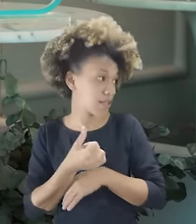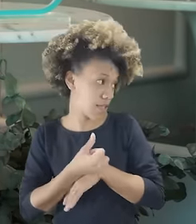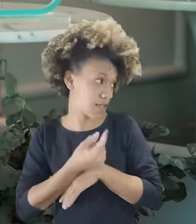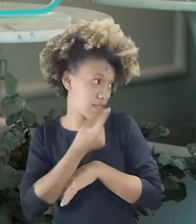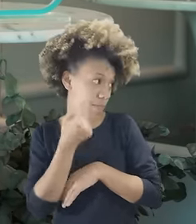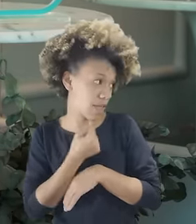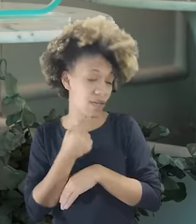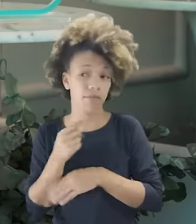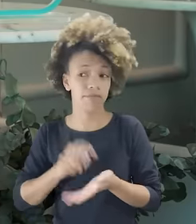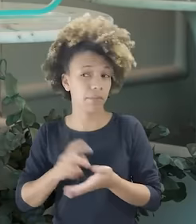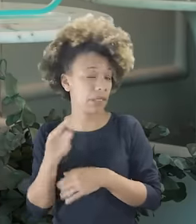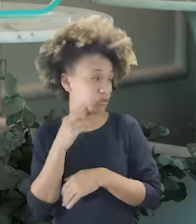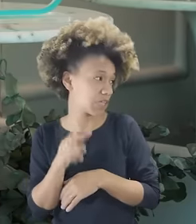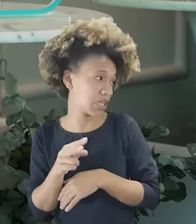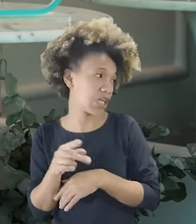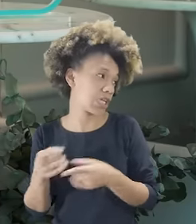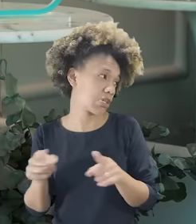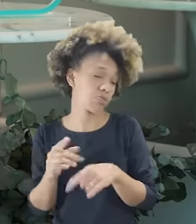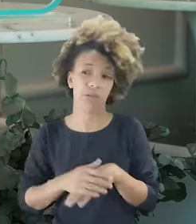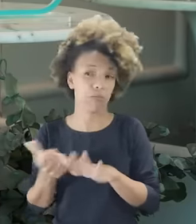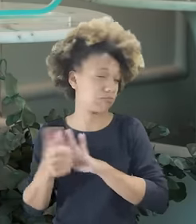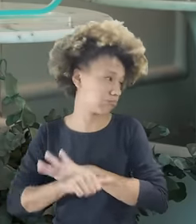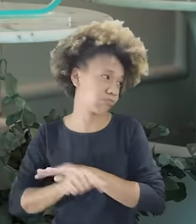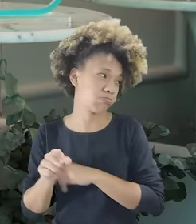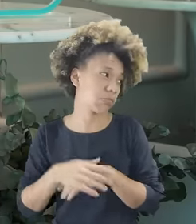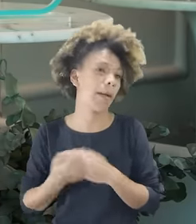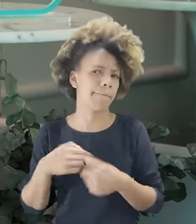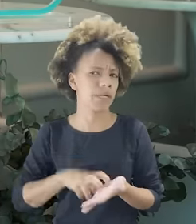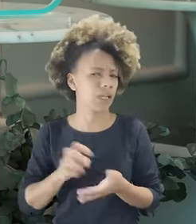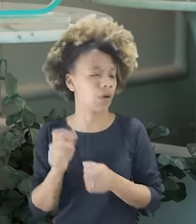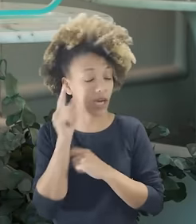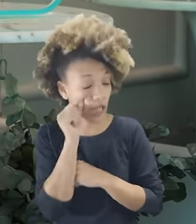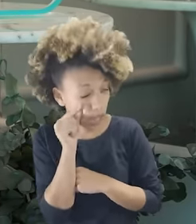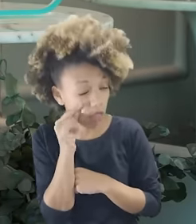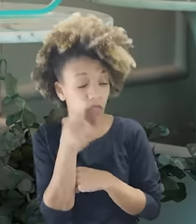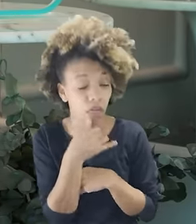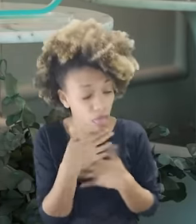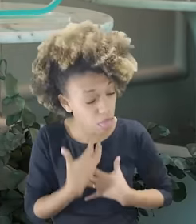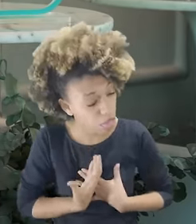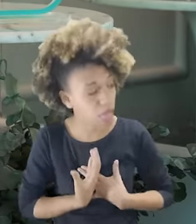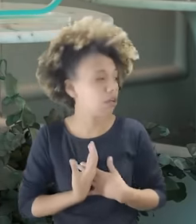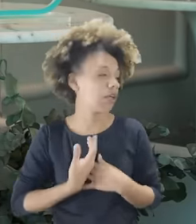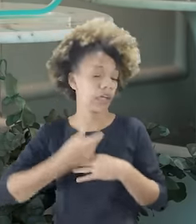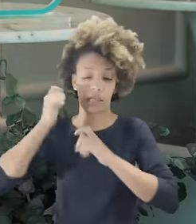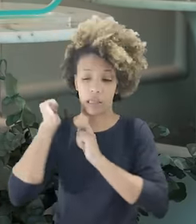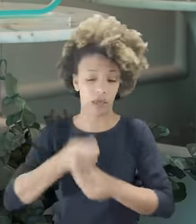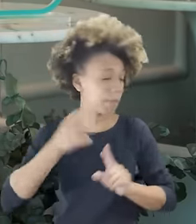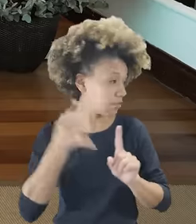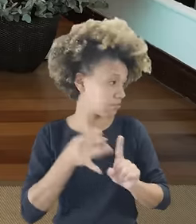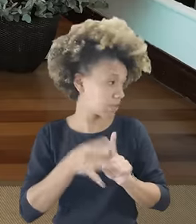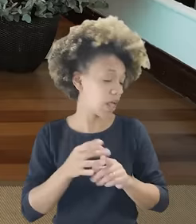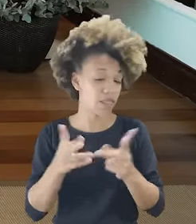da manhã eu sei que o cd dele não tá bom ah é verdade você concorda esse cara tem que acordar tarde triste quebrar uma garrafa